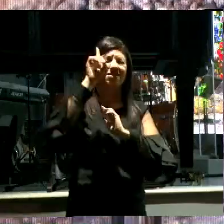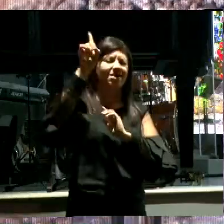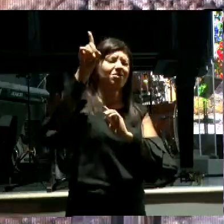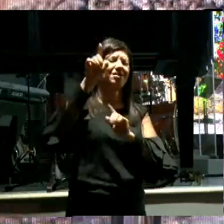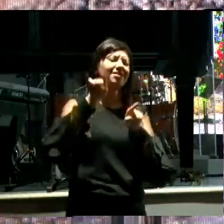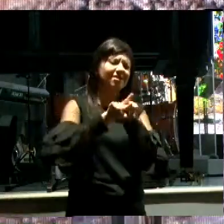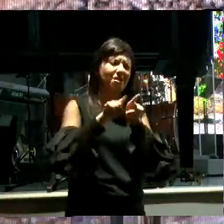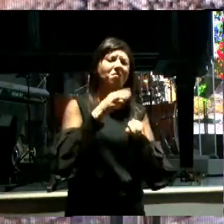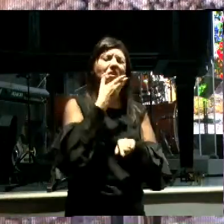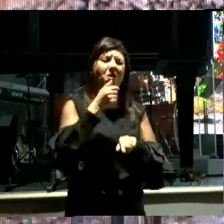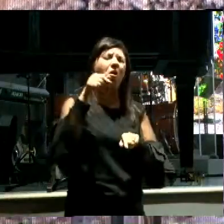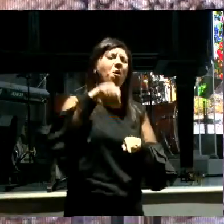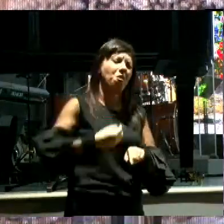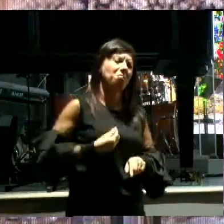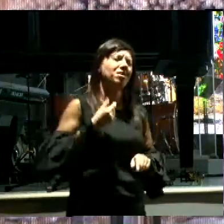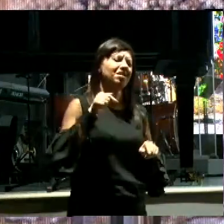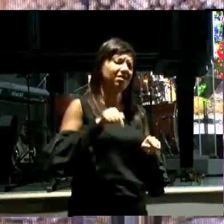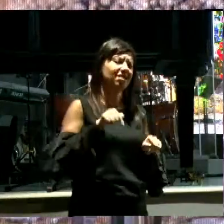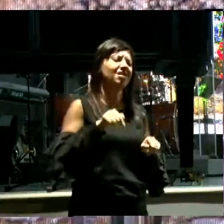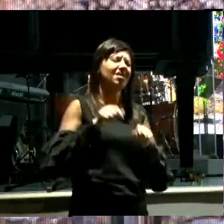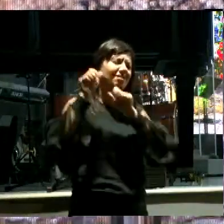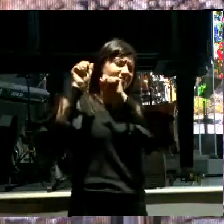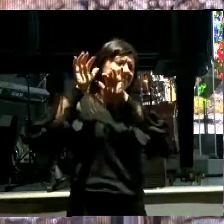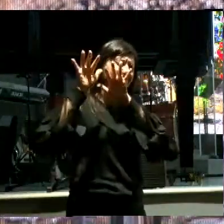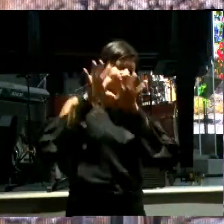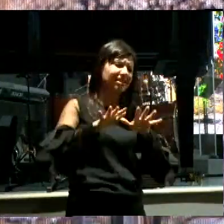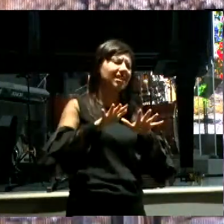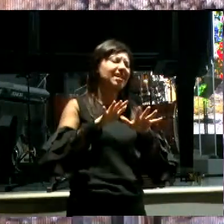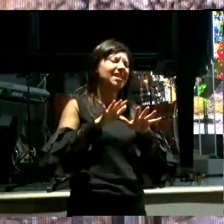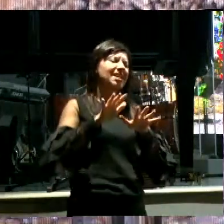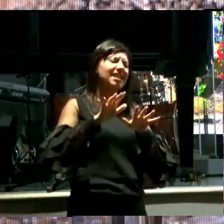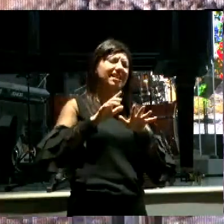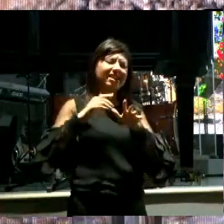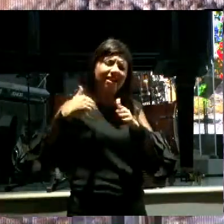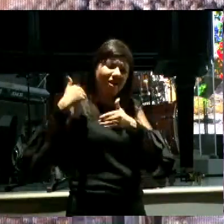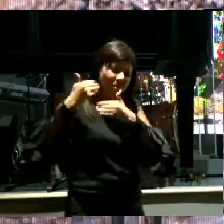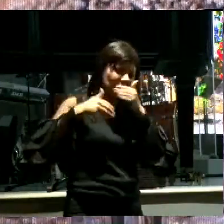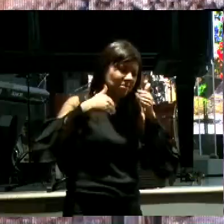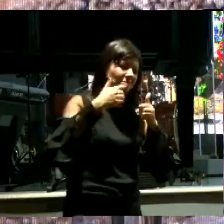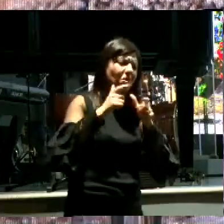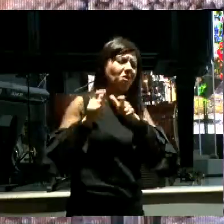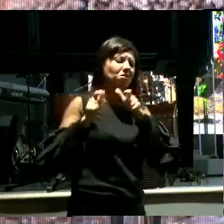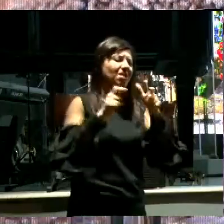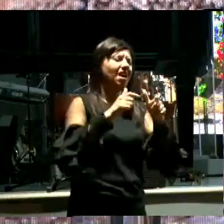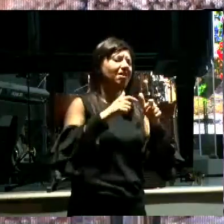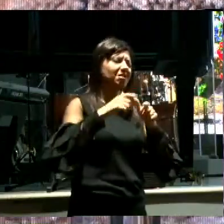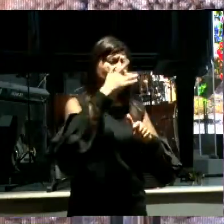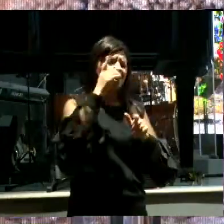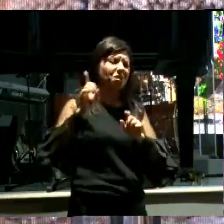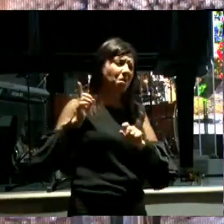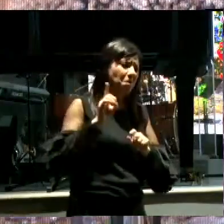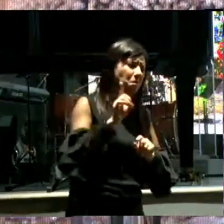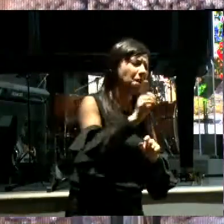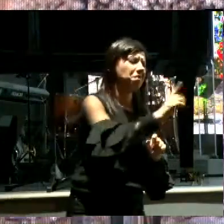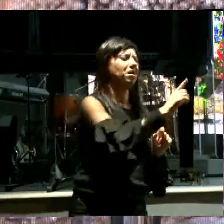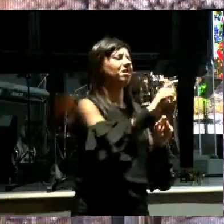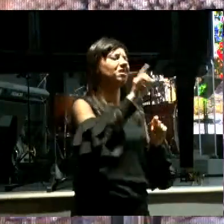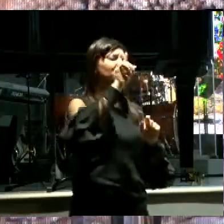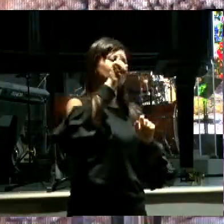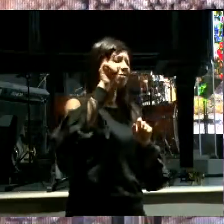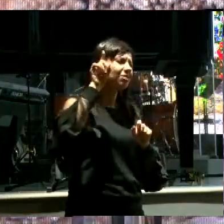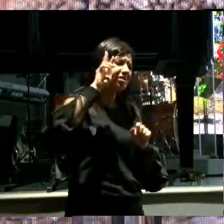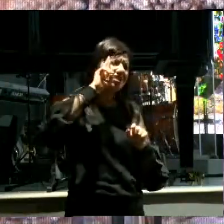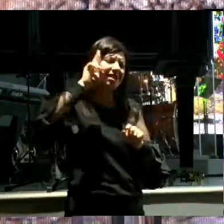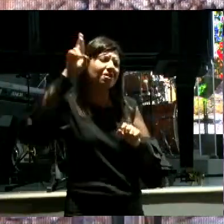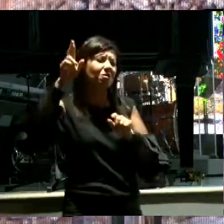eles passarem, mudarem o ambiente e a atmosfera cujo qual eles estão. Pai, muito obrigada por esse dia,